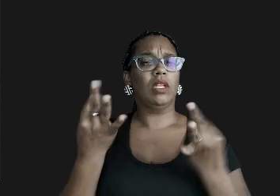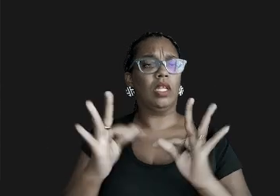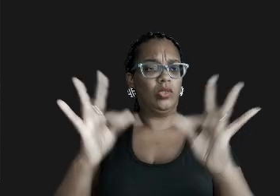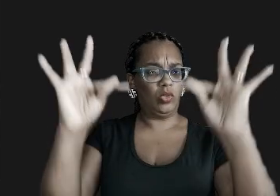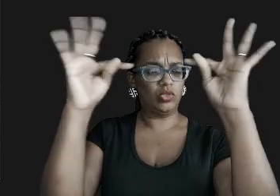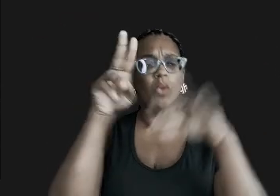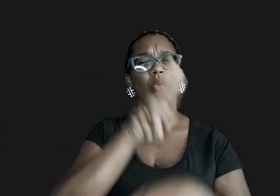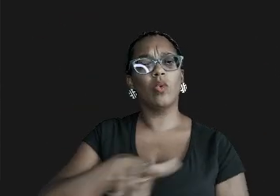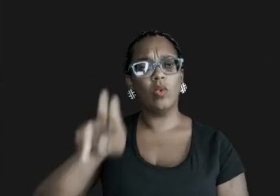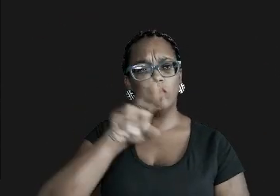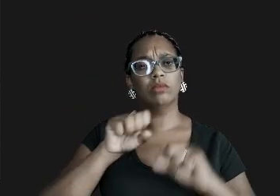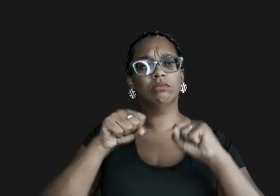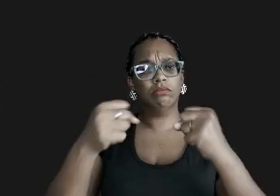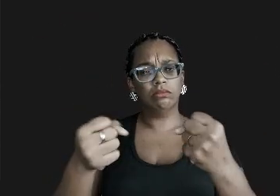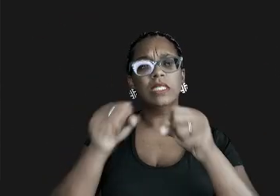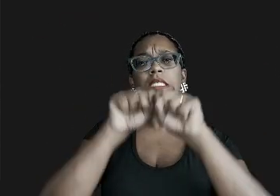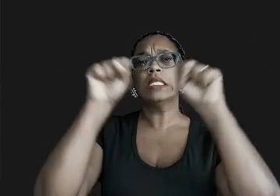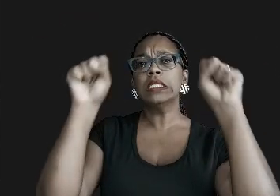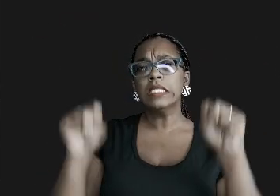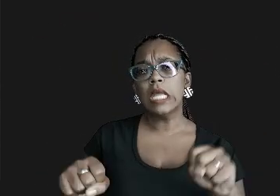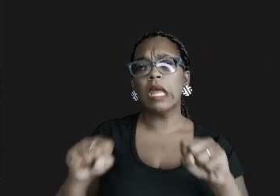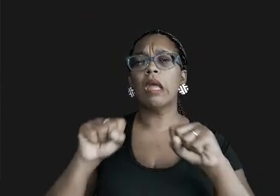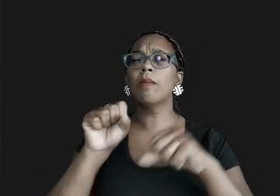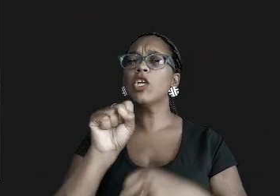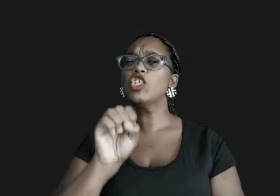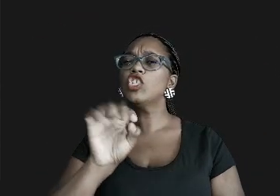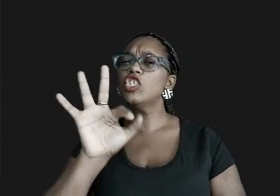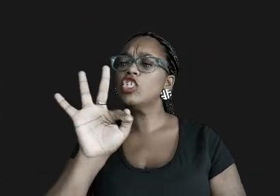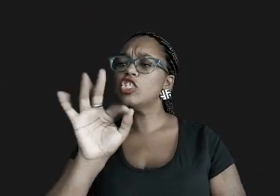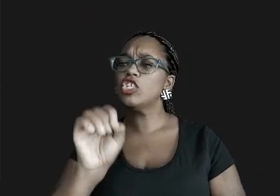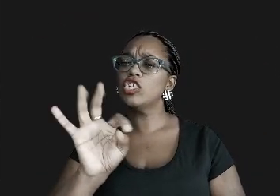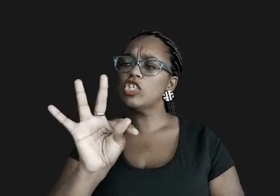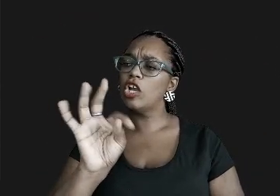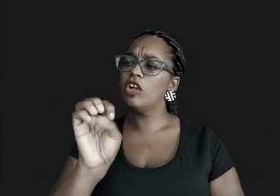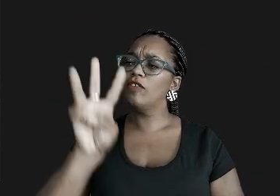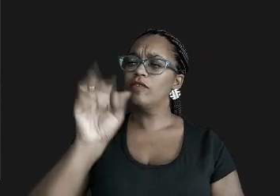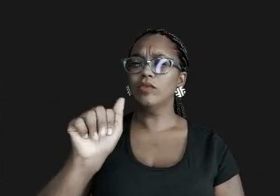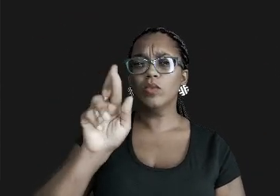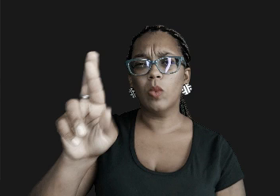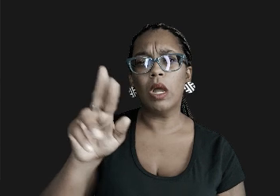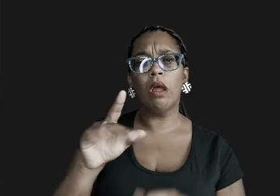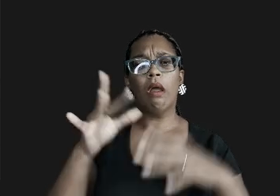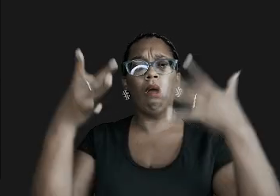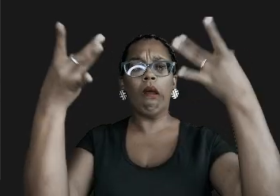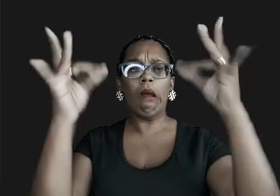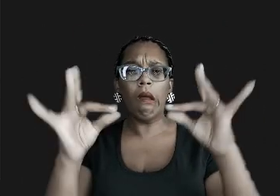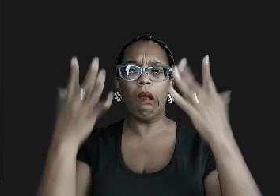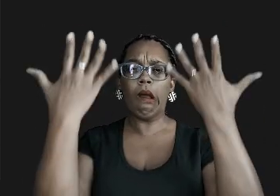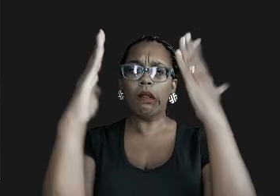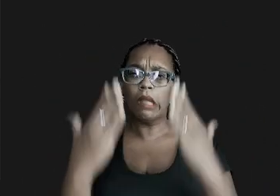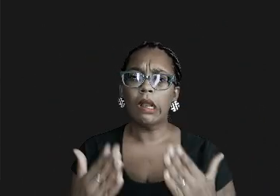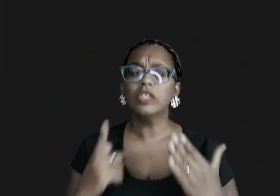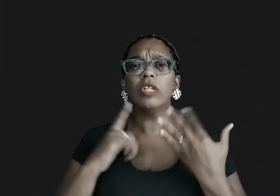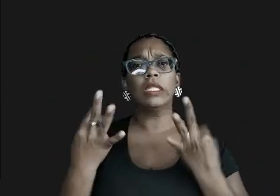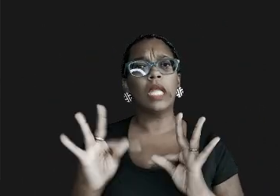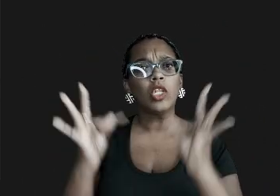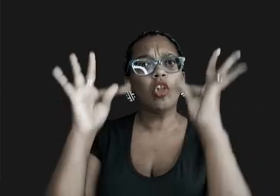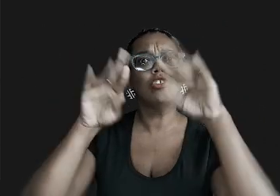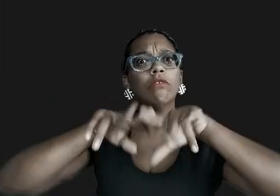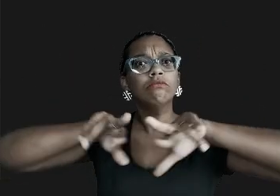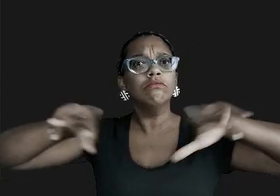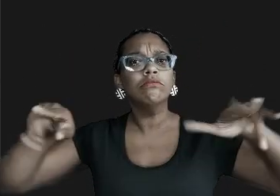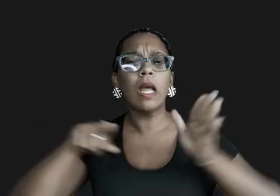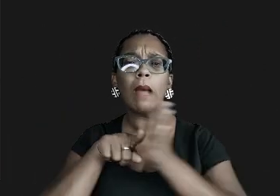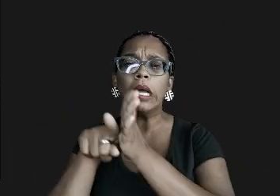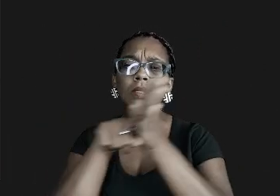a gente defende muito uso de sistemas softwares Analytics e outras questões no mundo que usa cada vez mais tecnologia para